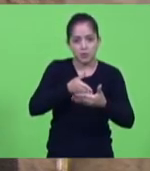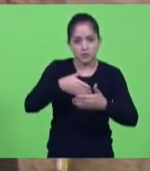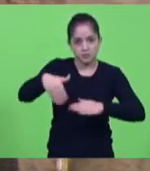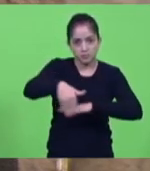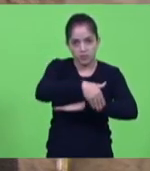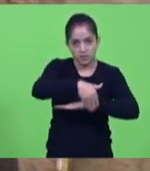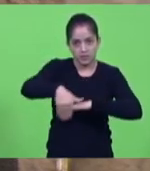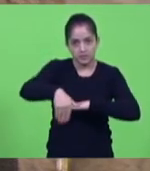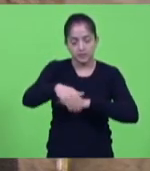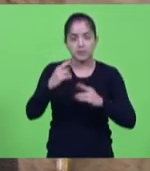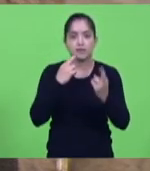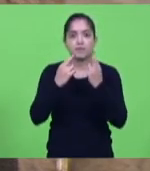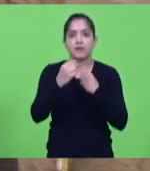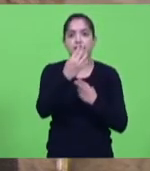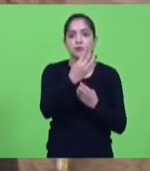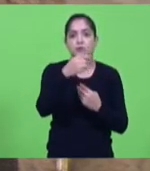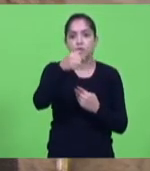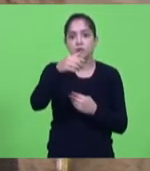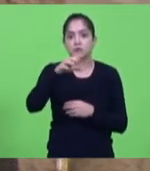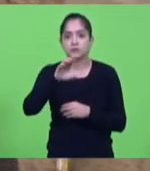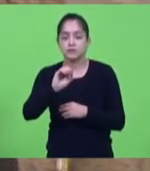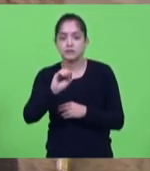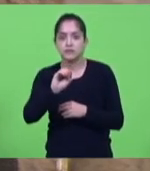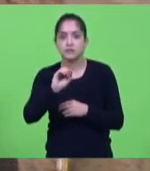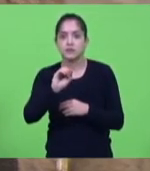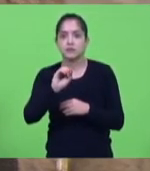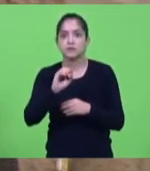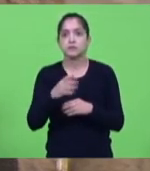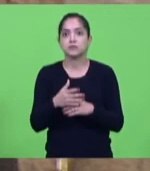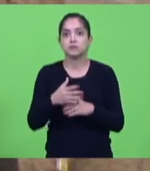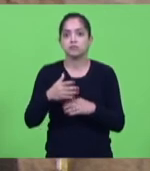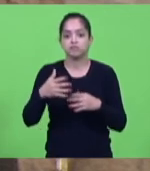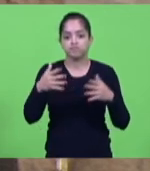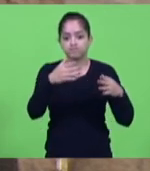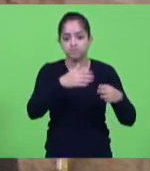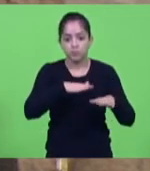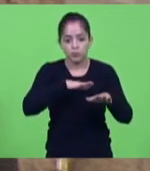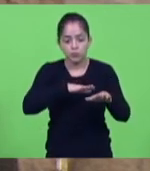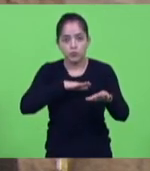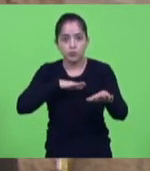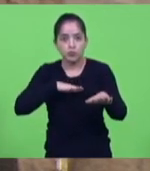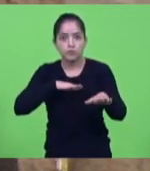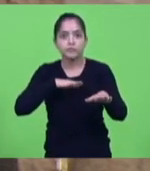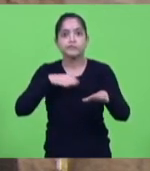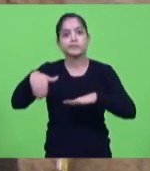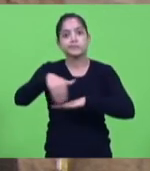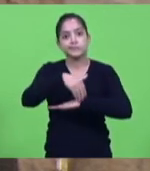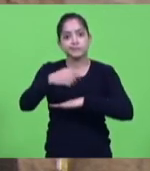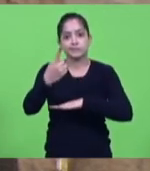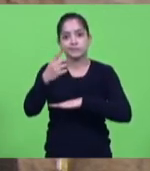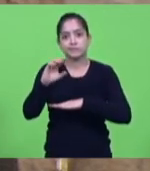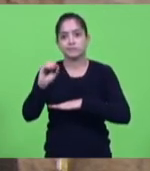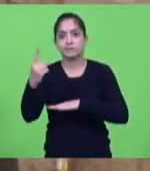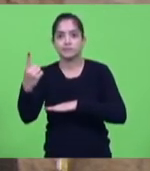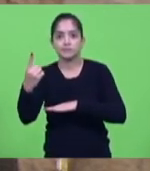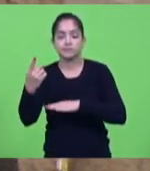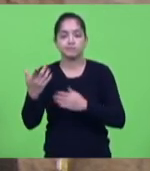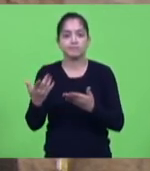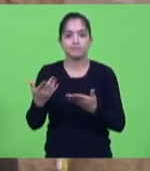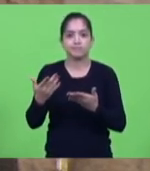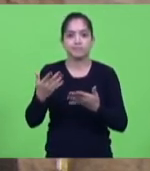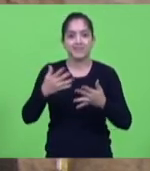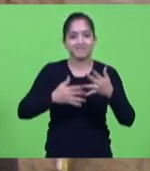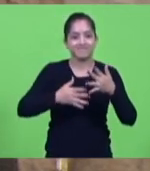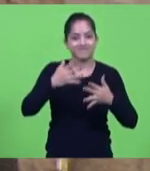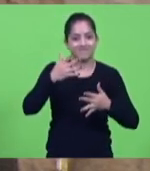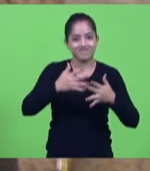BR-470, para o fluxo, o trânsito na BR-101, ou seja, é uma rodovia,